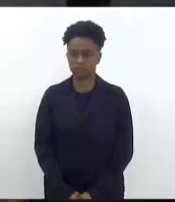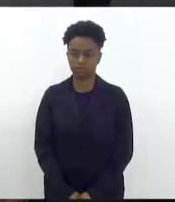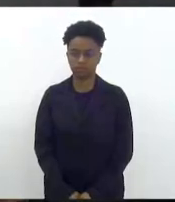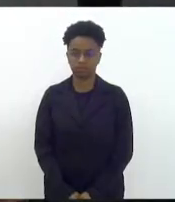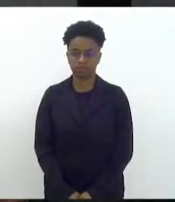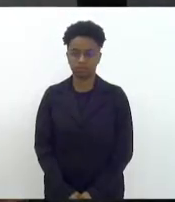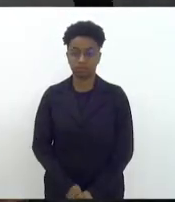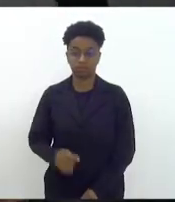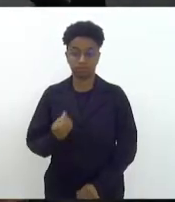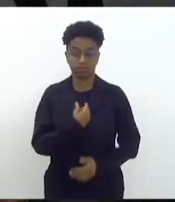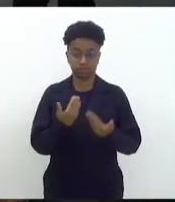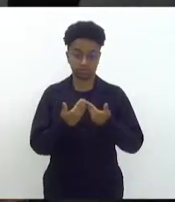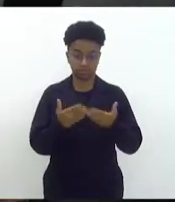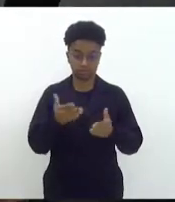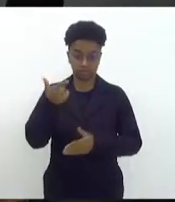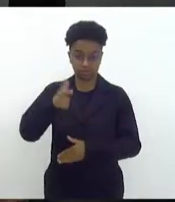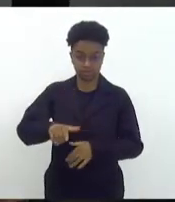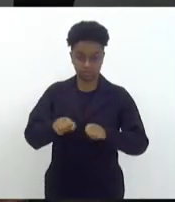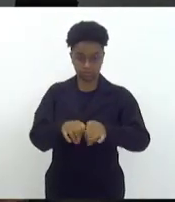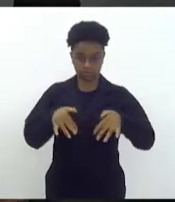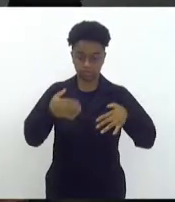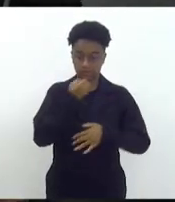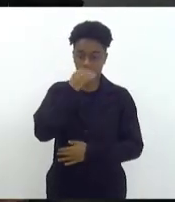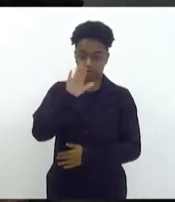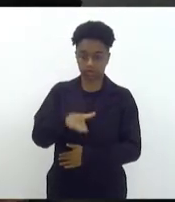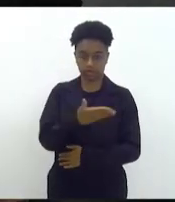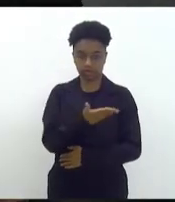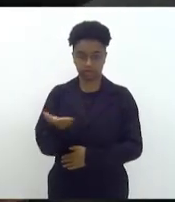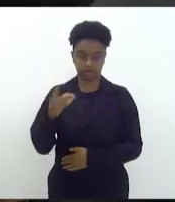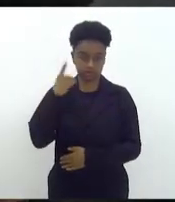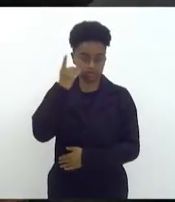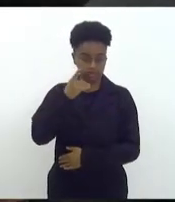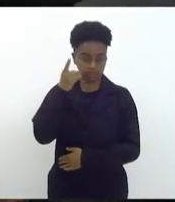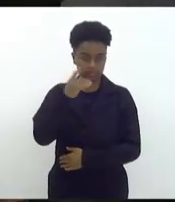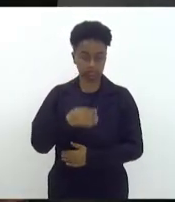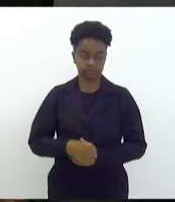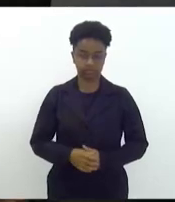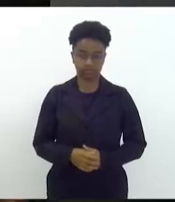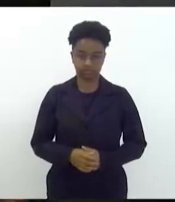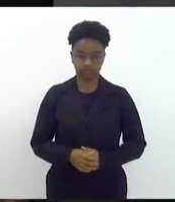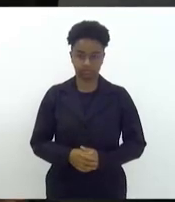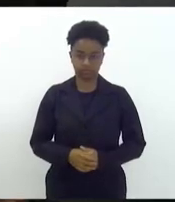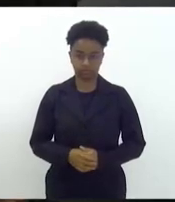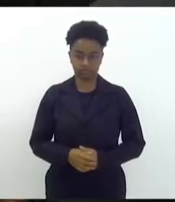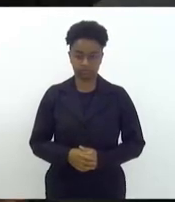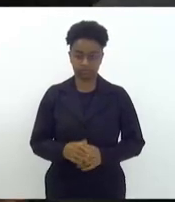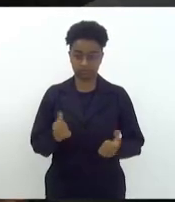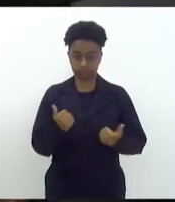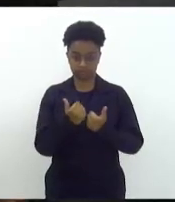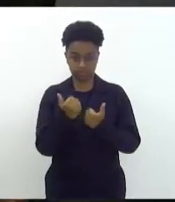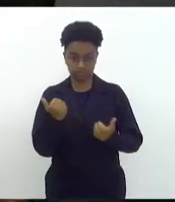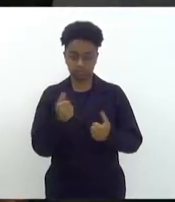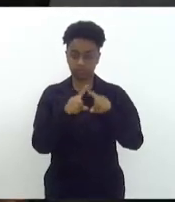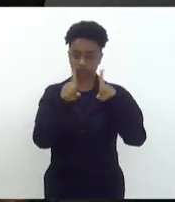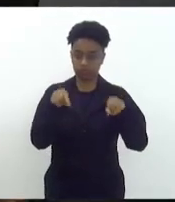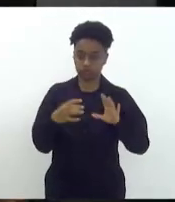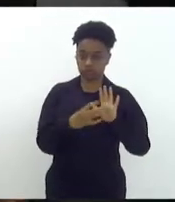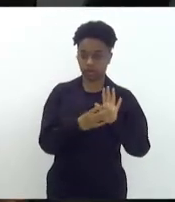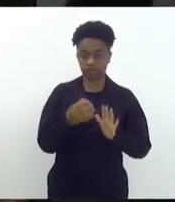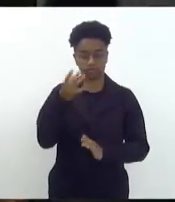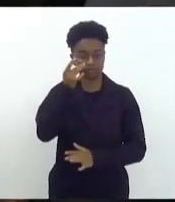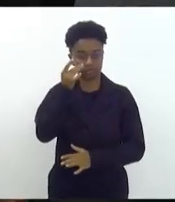está reata a sessão Boa tarde senhoras e senhores Deputados assessores e servidores público